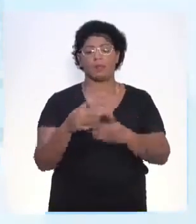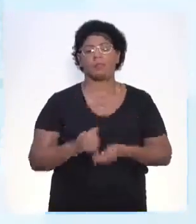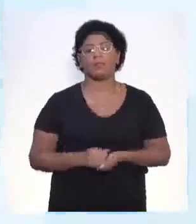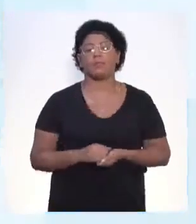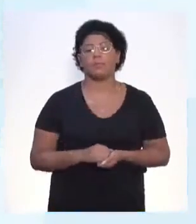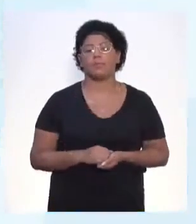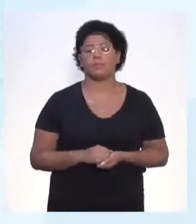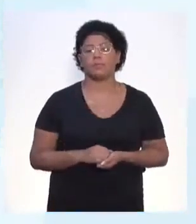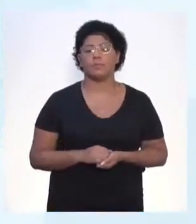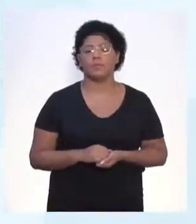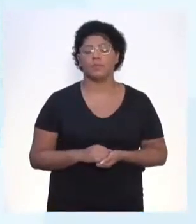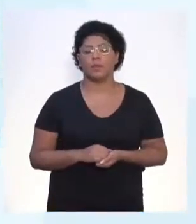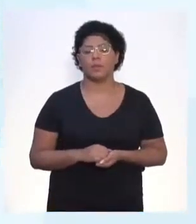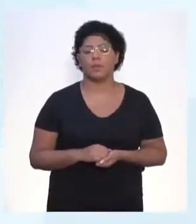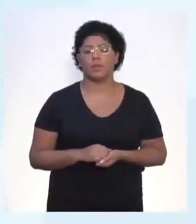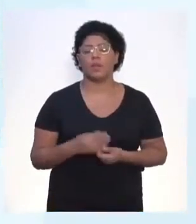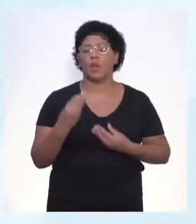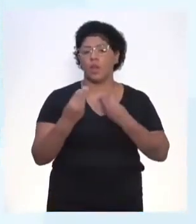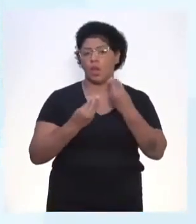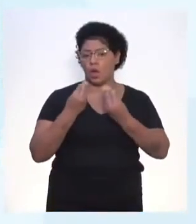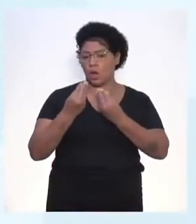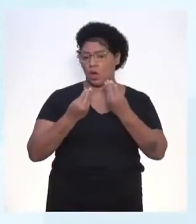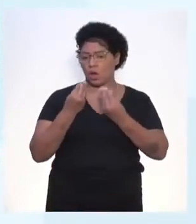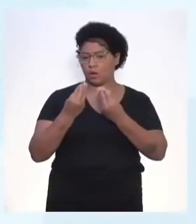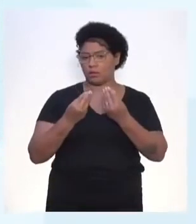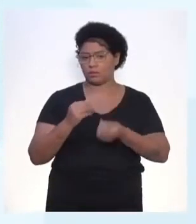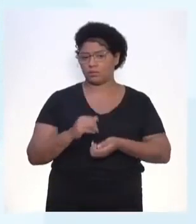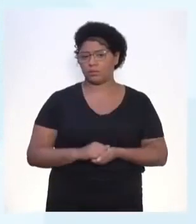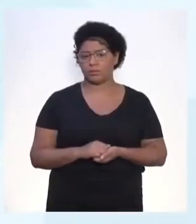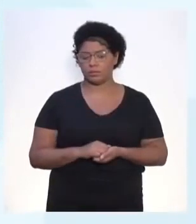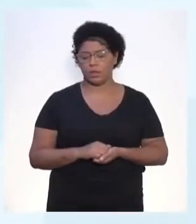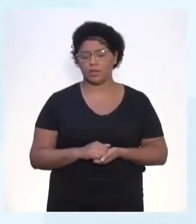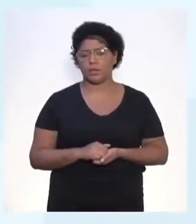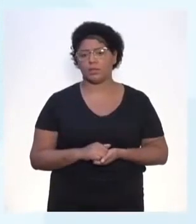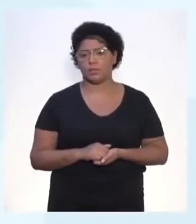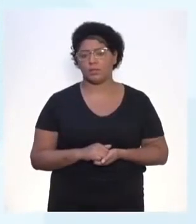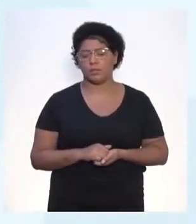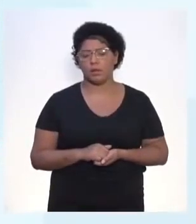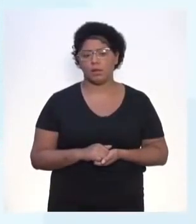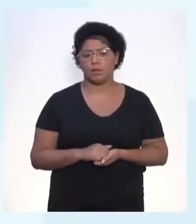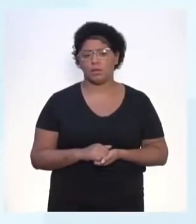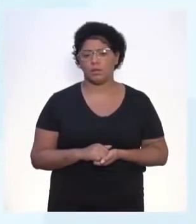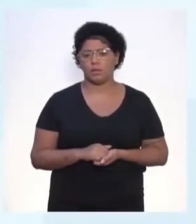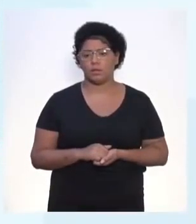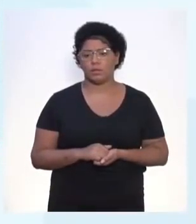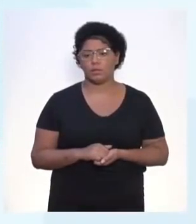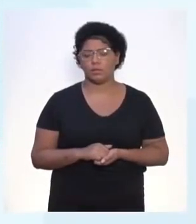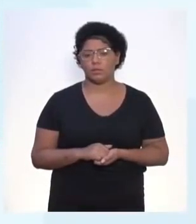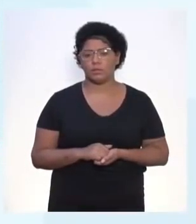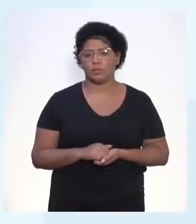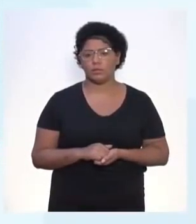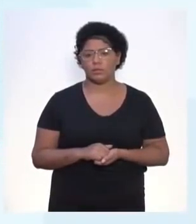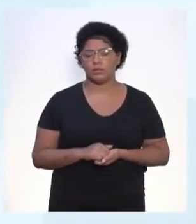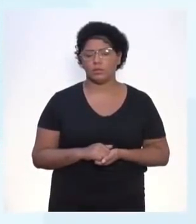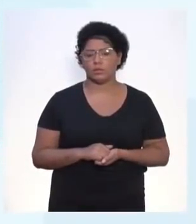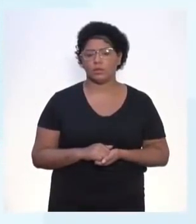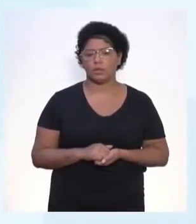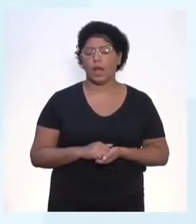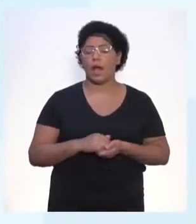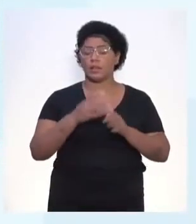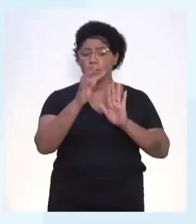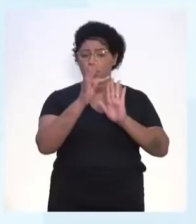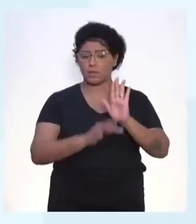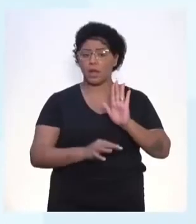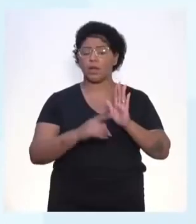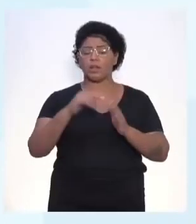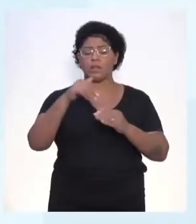verificar um pouquinho da definição de descrição. É um texto longo, mas a gente vai dar uma resumida aqui, tá? A descrição está presente em diversos